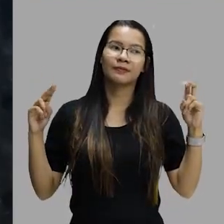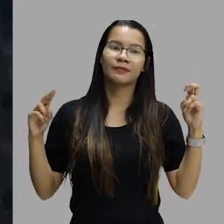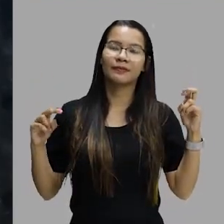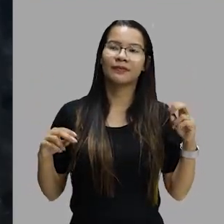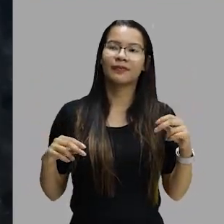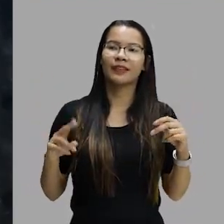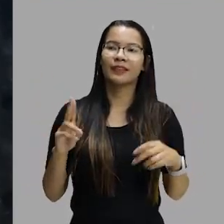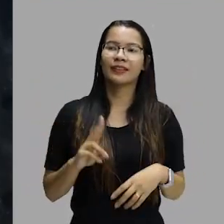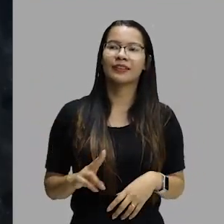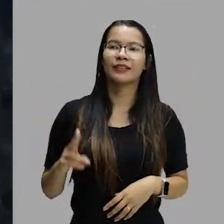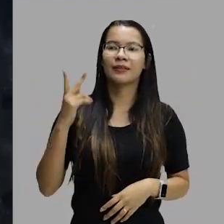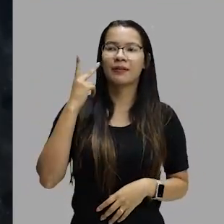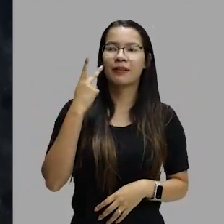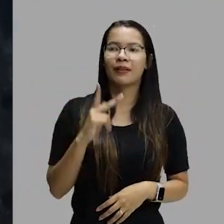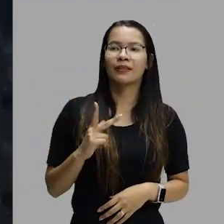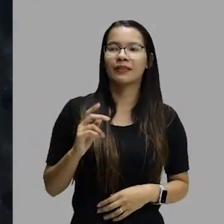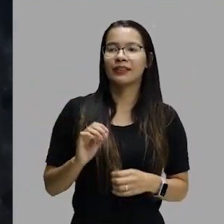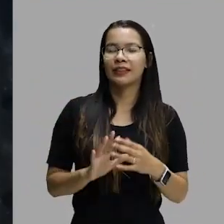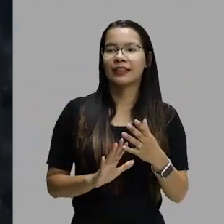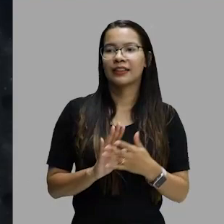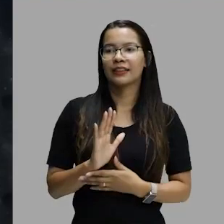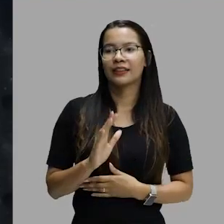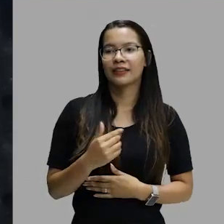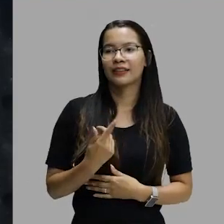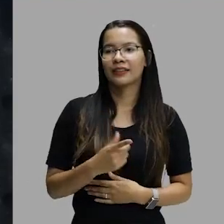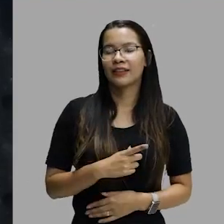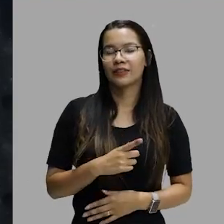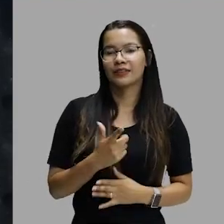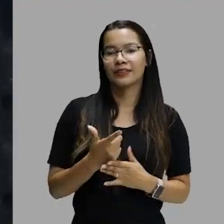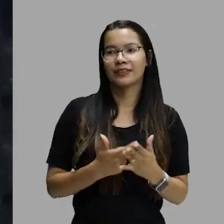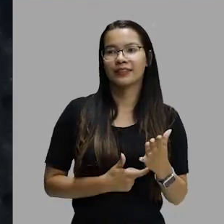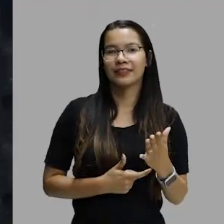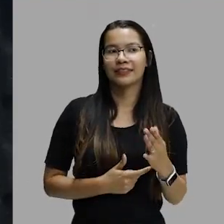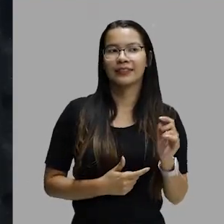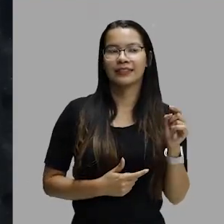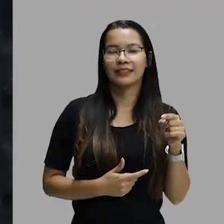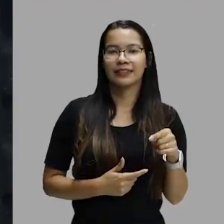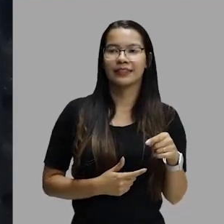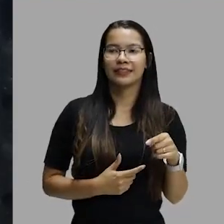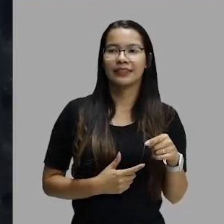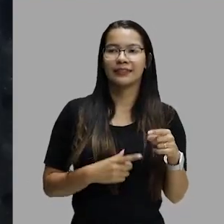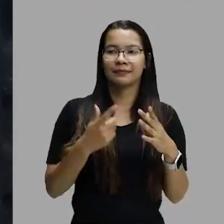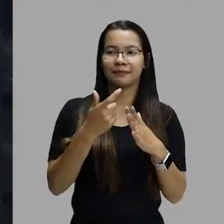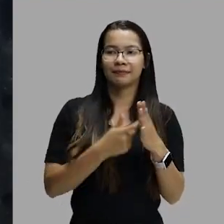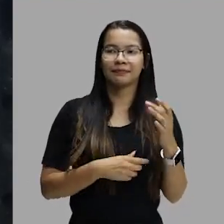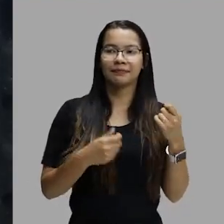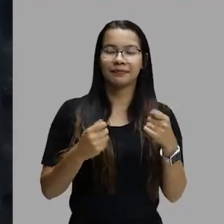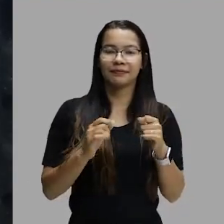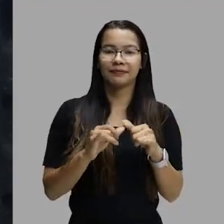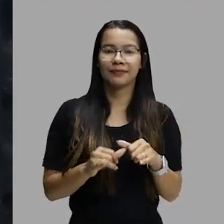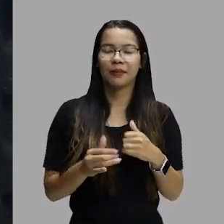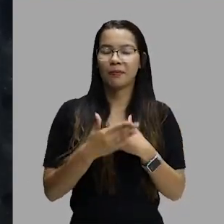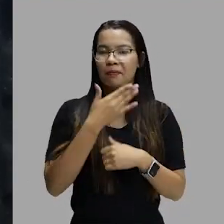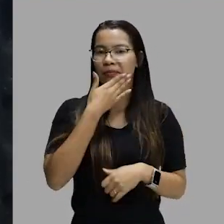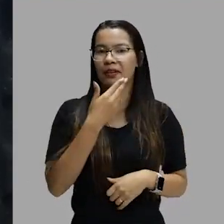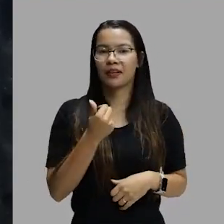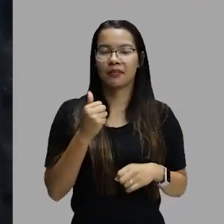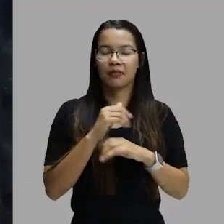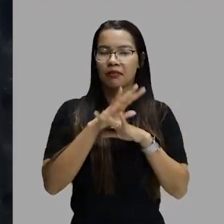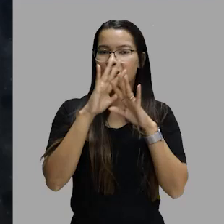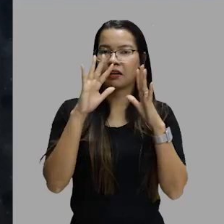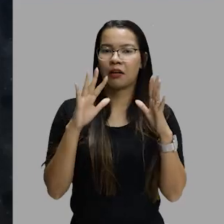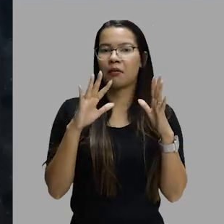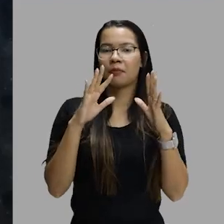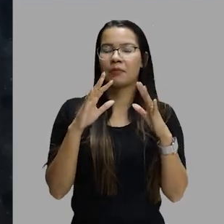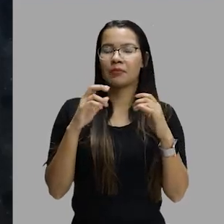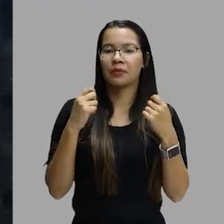para construirmos o nosso texto. E esse texto precisa ficar o mais claro possível para